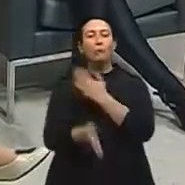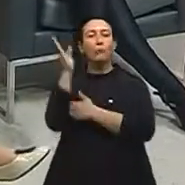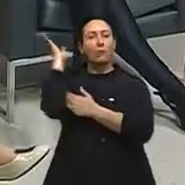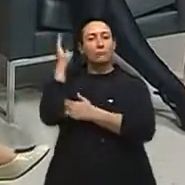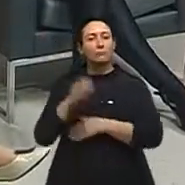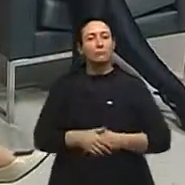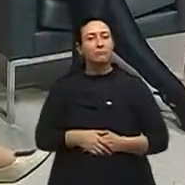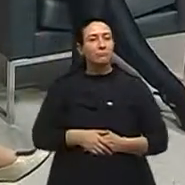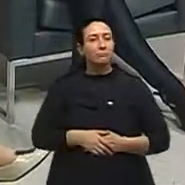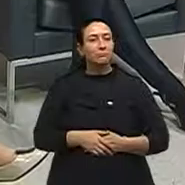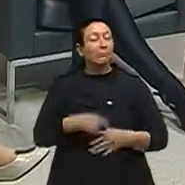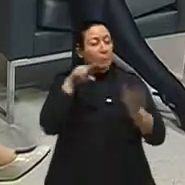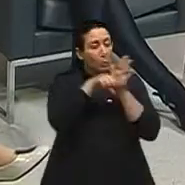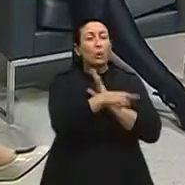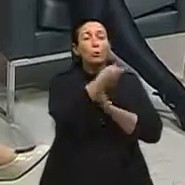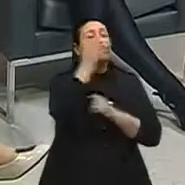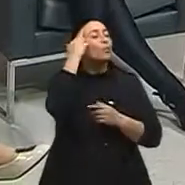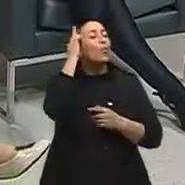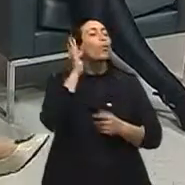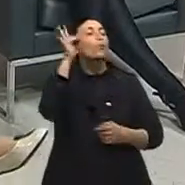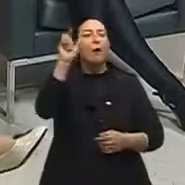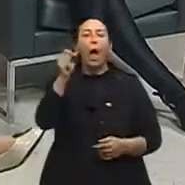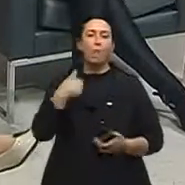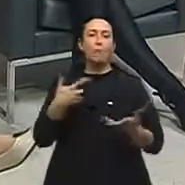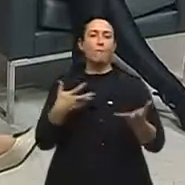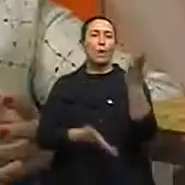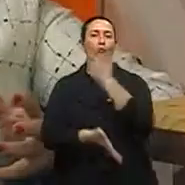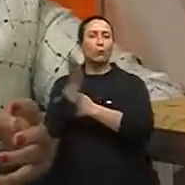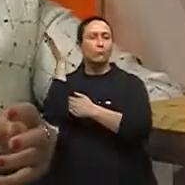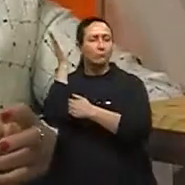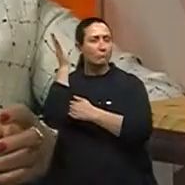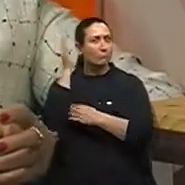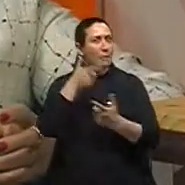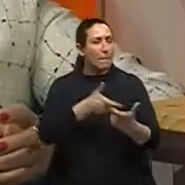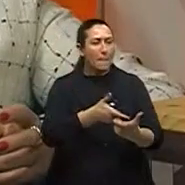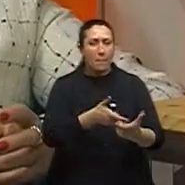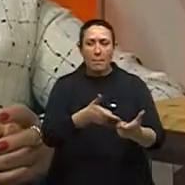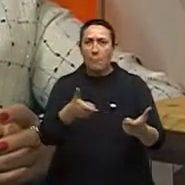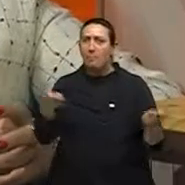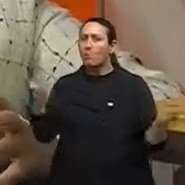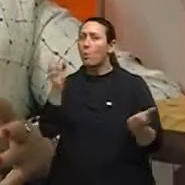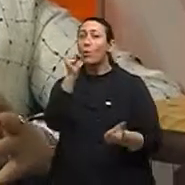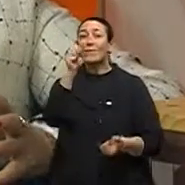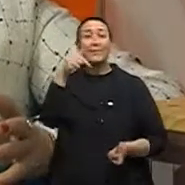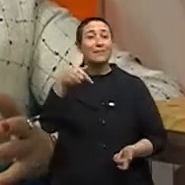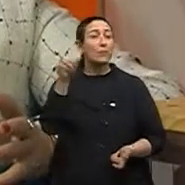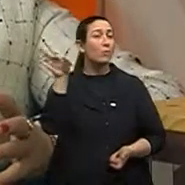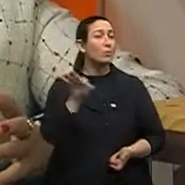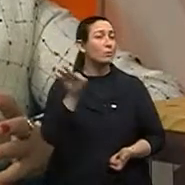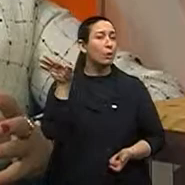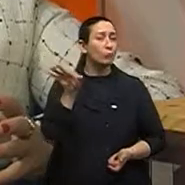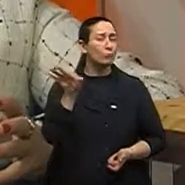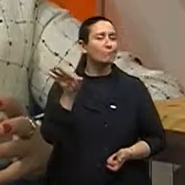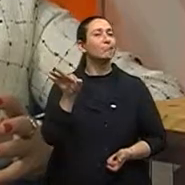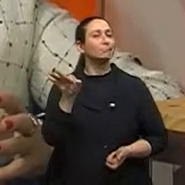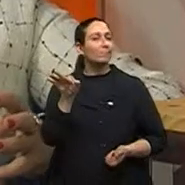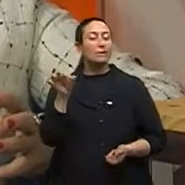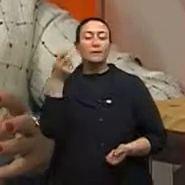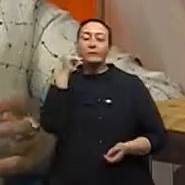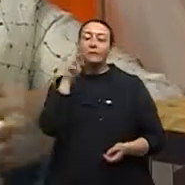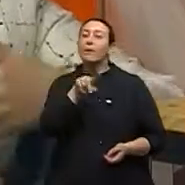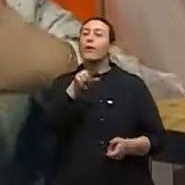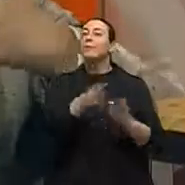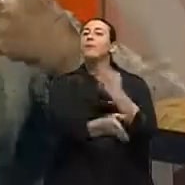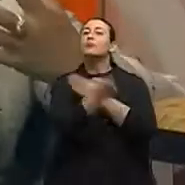seriam os sonhos que tu gostarias de realizar viajar então a gente entendeu que viagem é um jeito de manter a fantasia